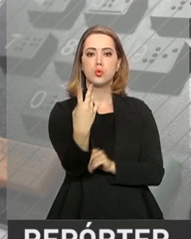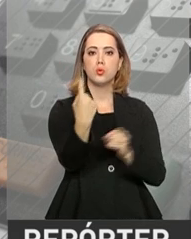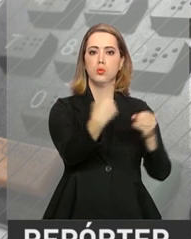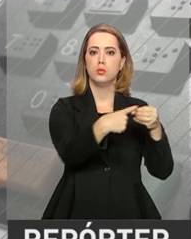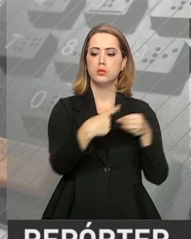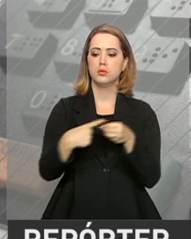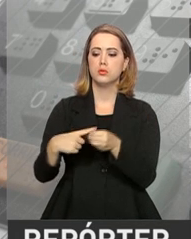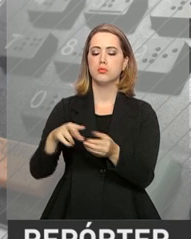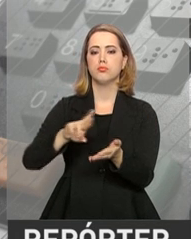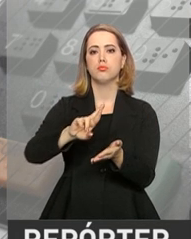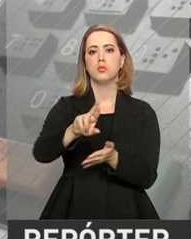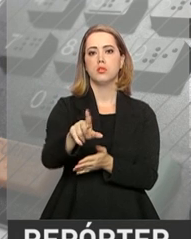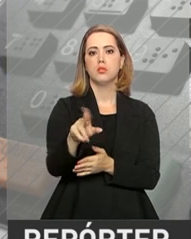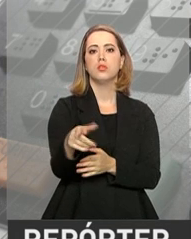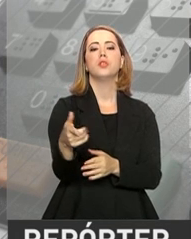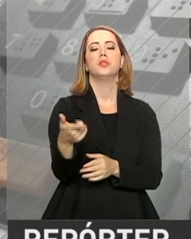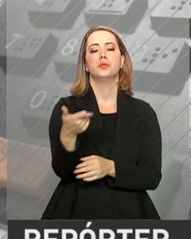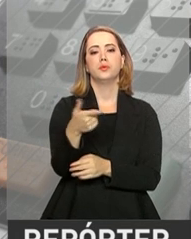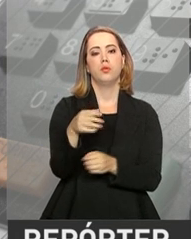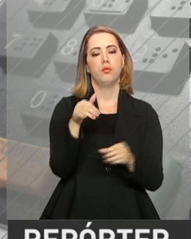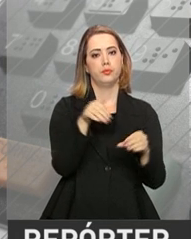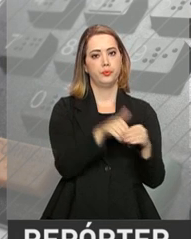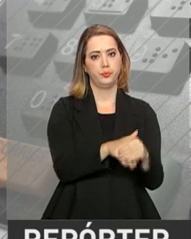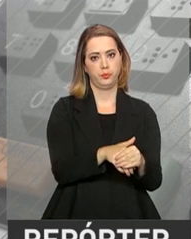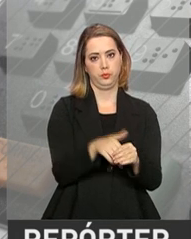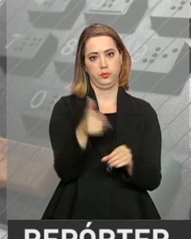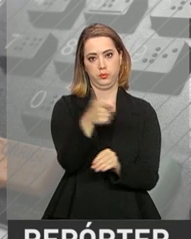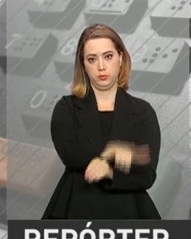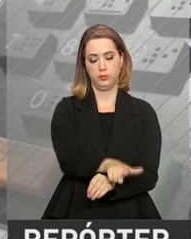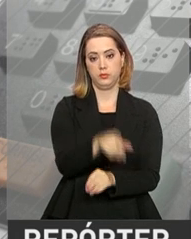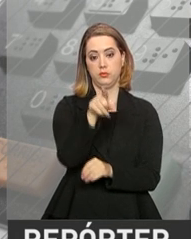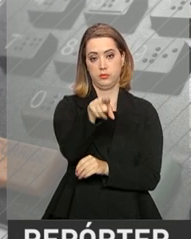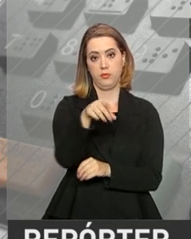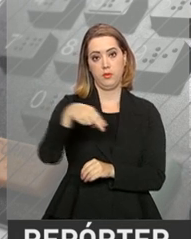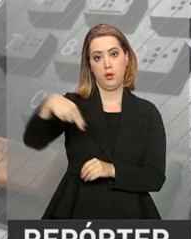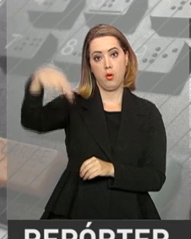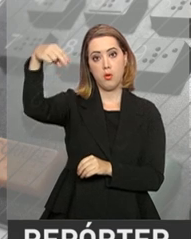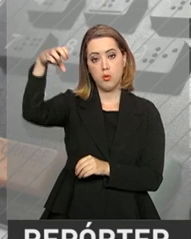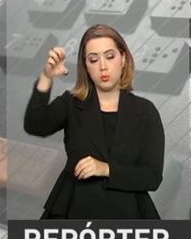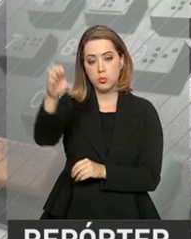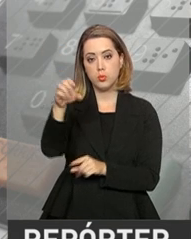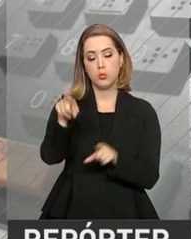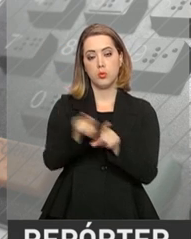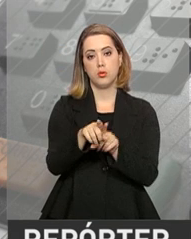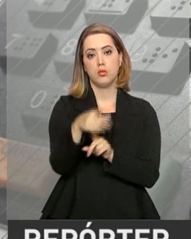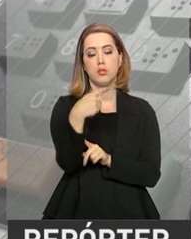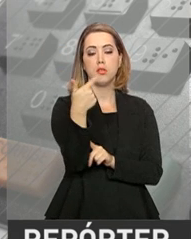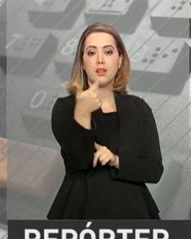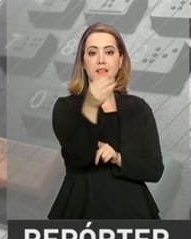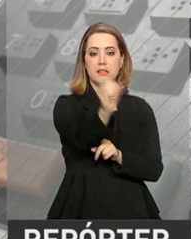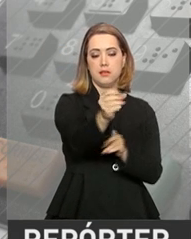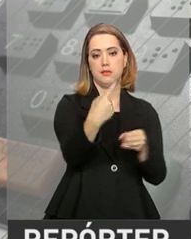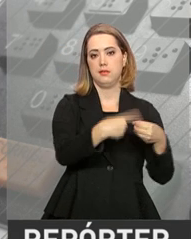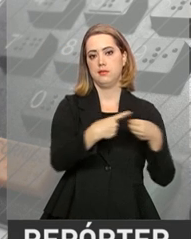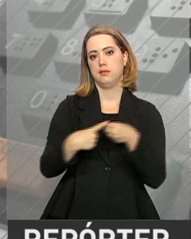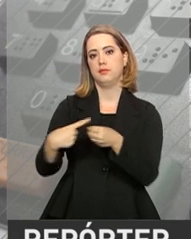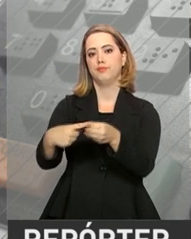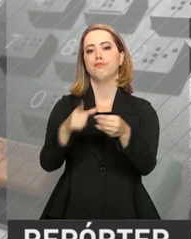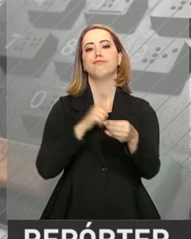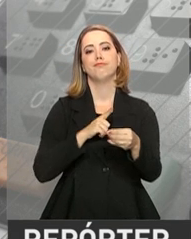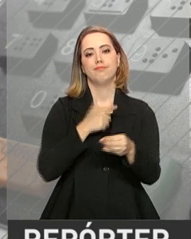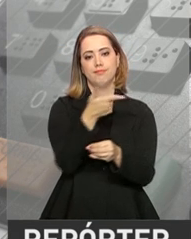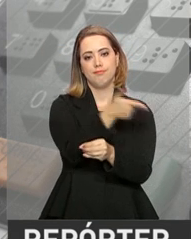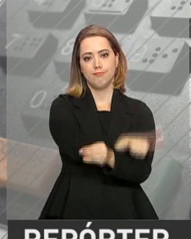municípios vão voltar às urnas no próximo dia 30. No Nordeste, 10 municípios vão ter segundo turno. No Sudeste